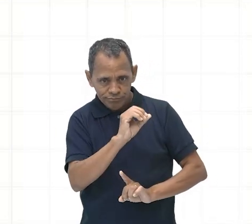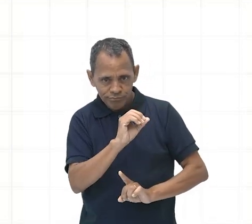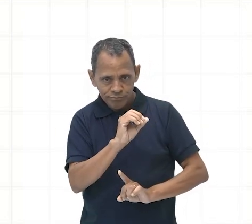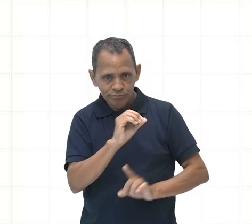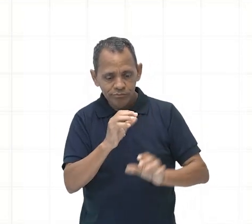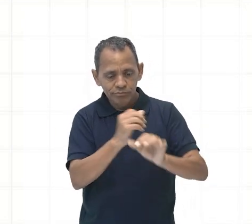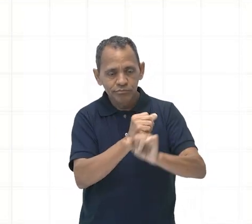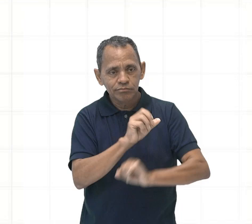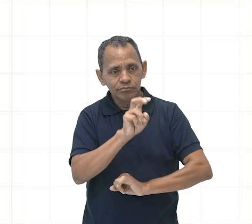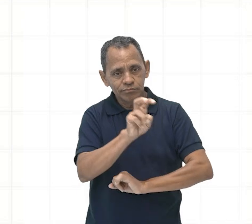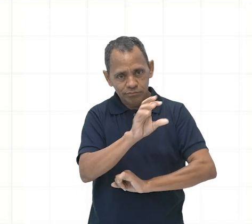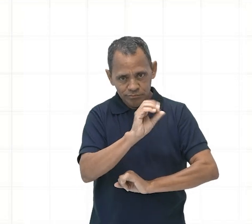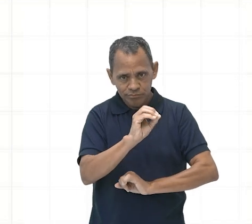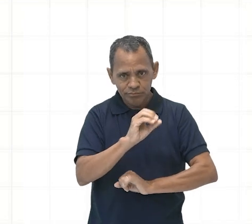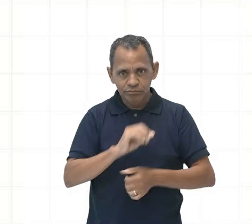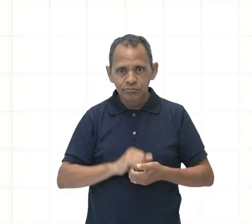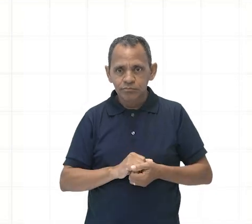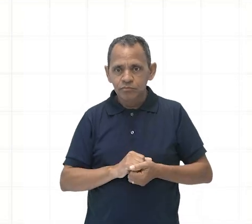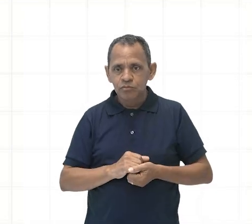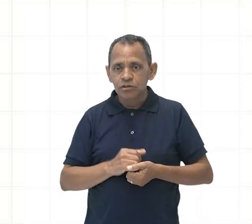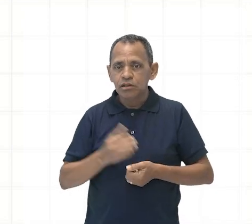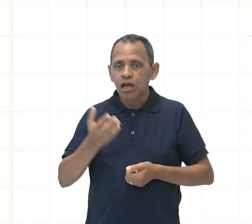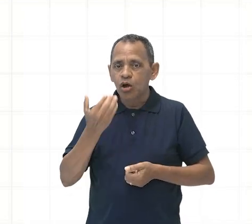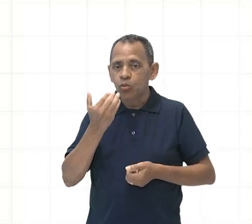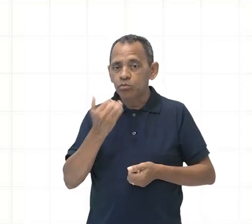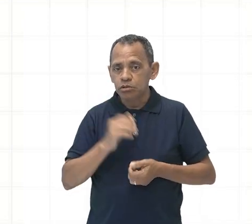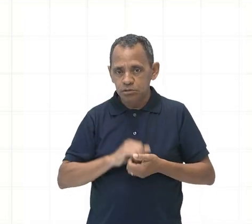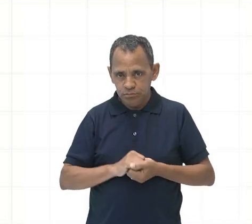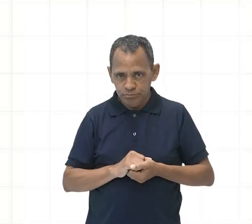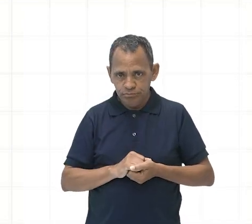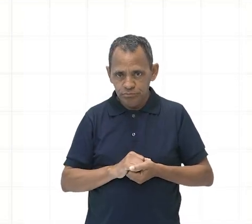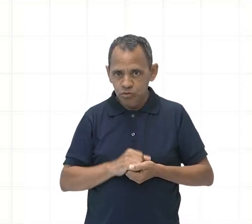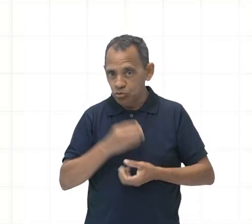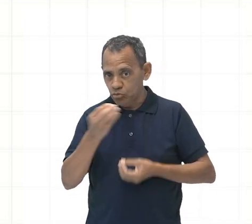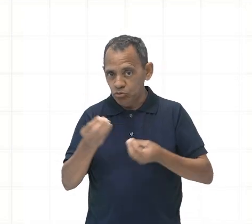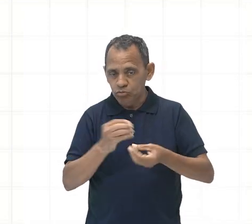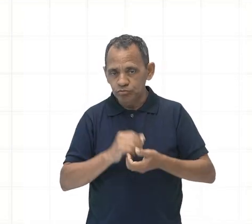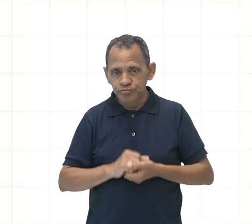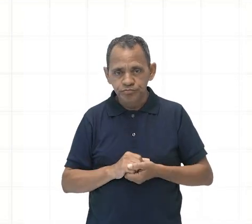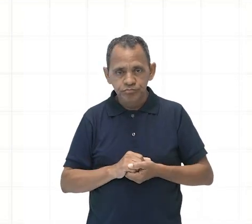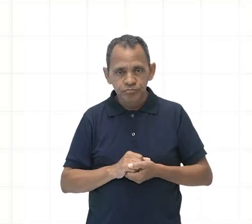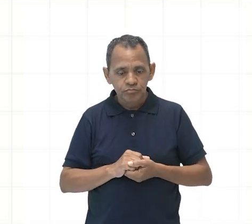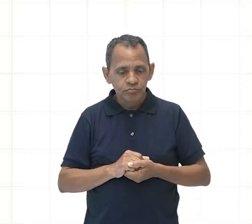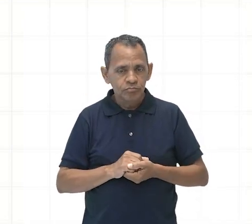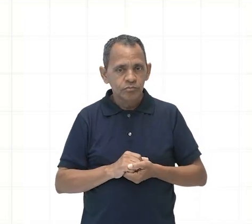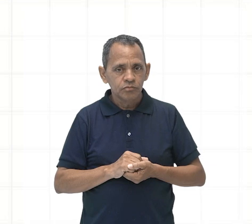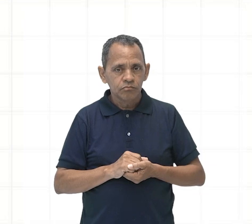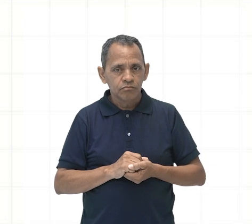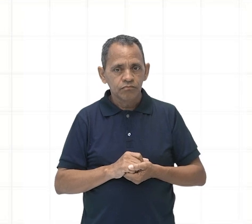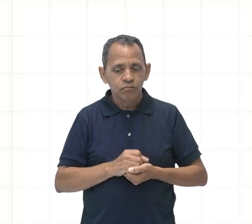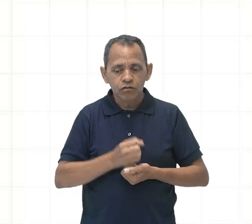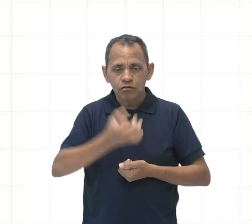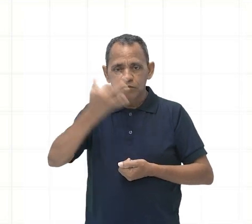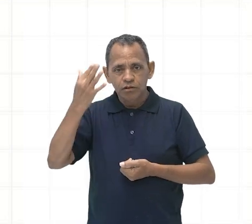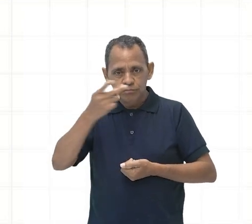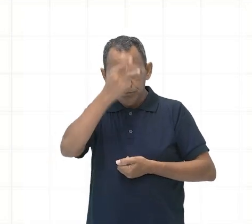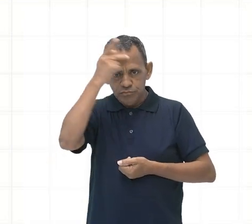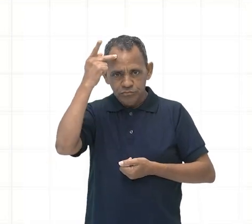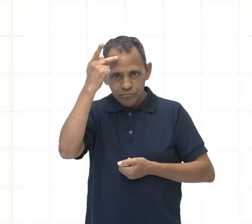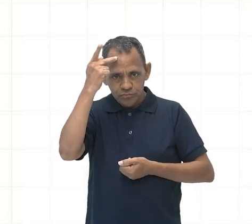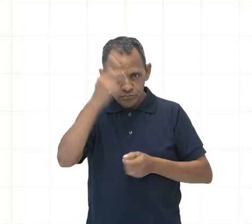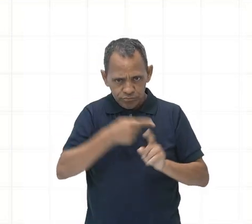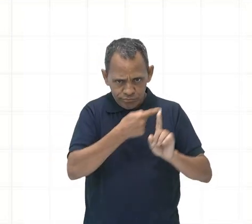Pensa comigo. Se eu aumentar o número de pessoas, a quantidade de dias que